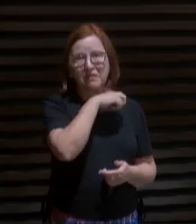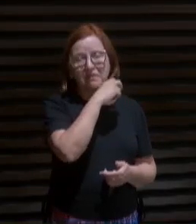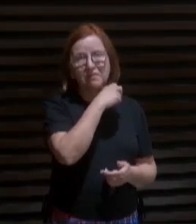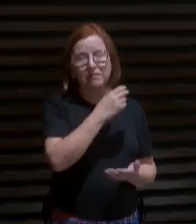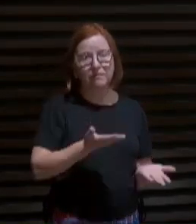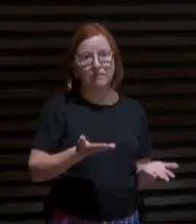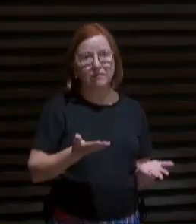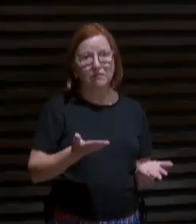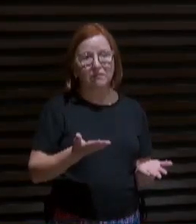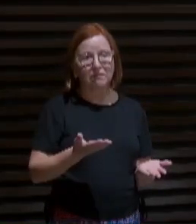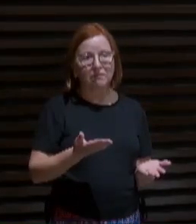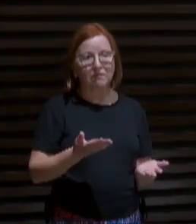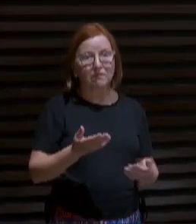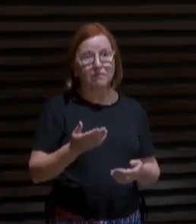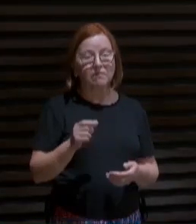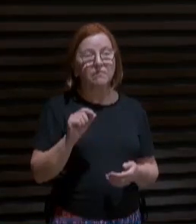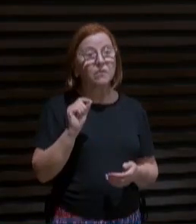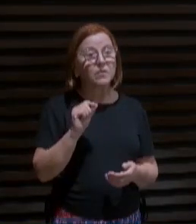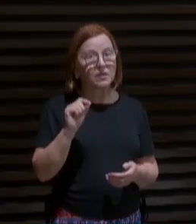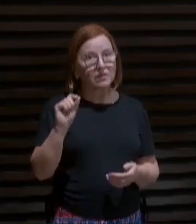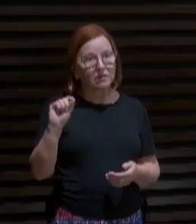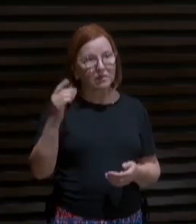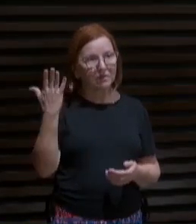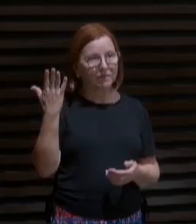O que aconteceu?